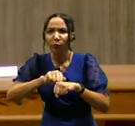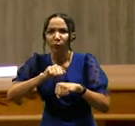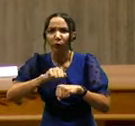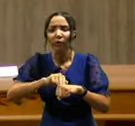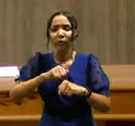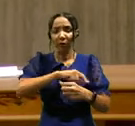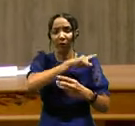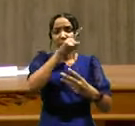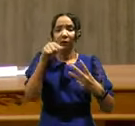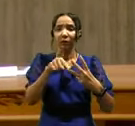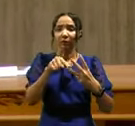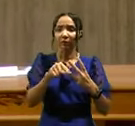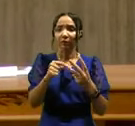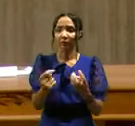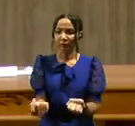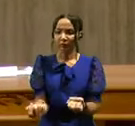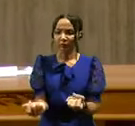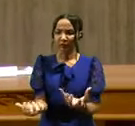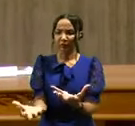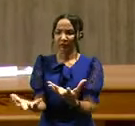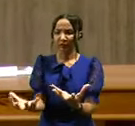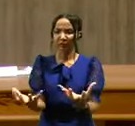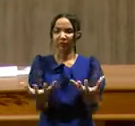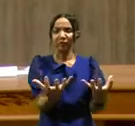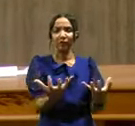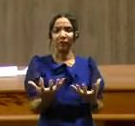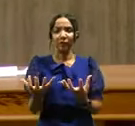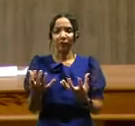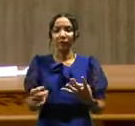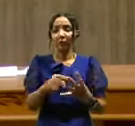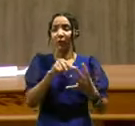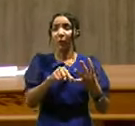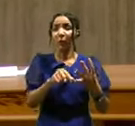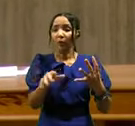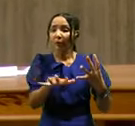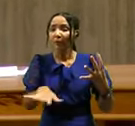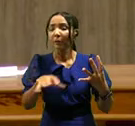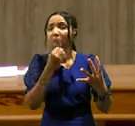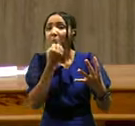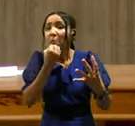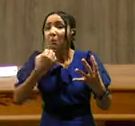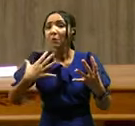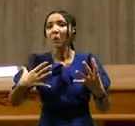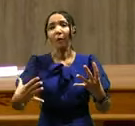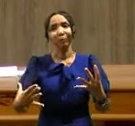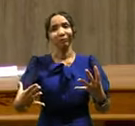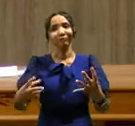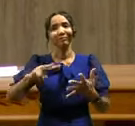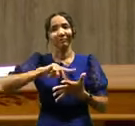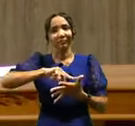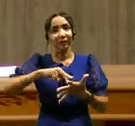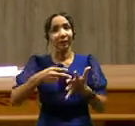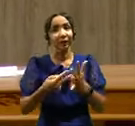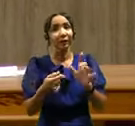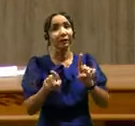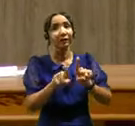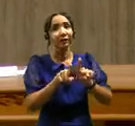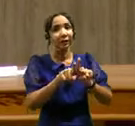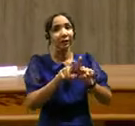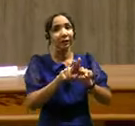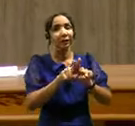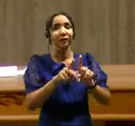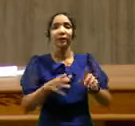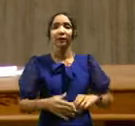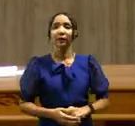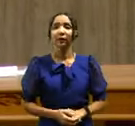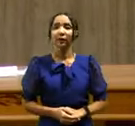irmãos é porque aqui está falando é da natureza humana e está mostrando como é